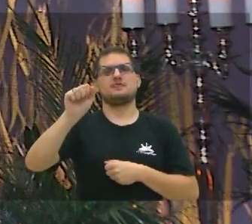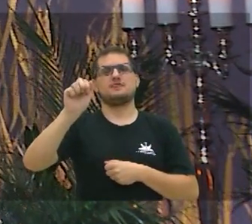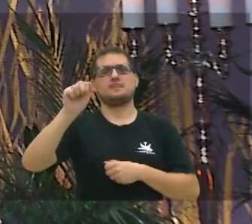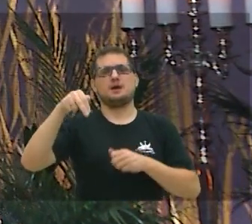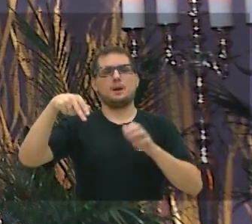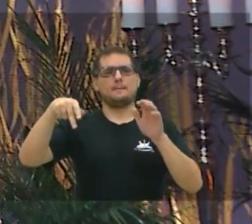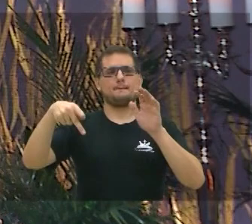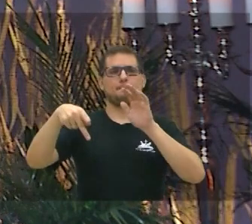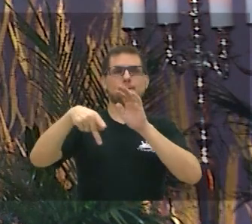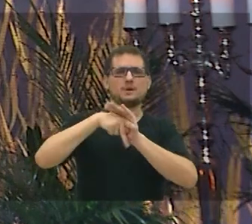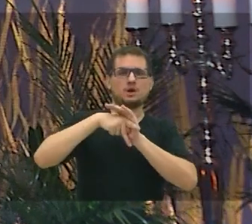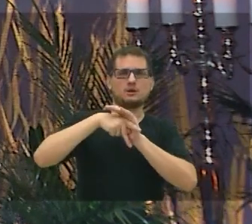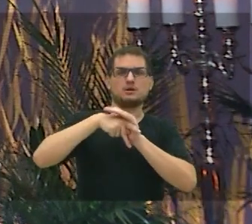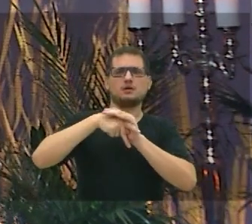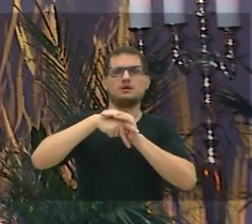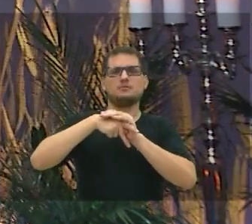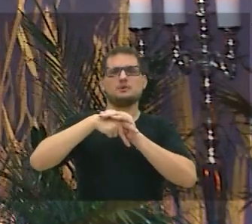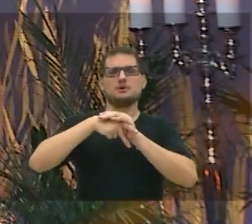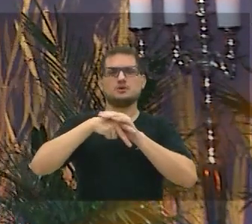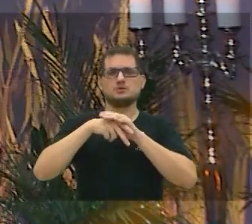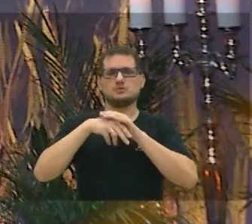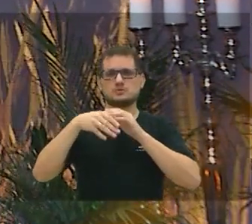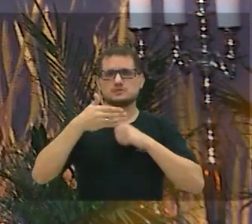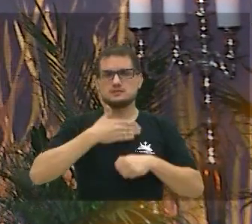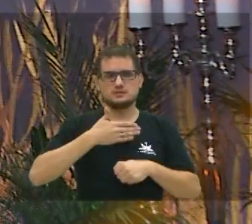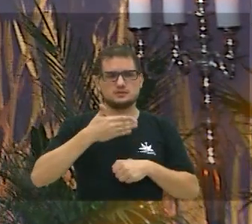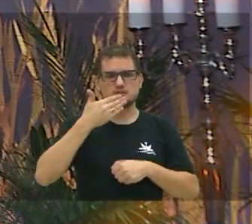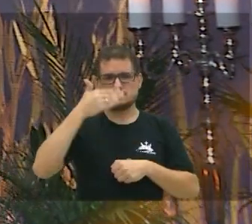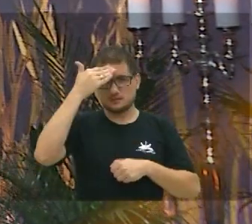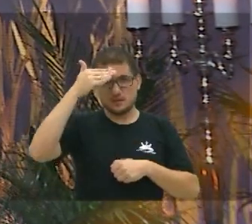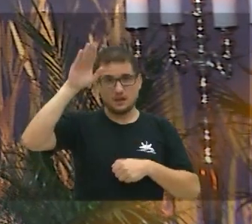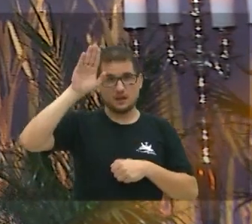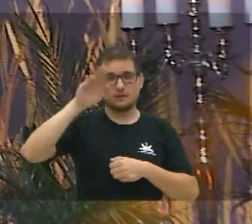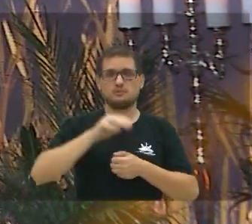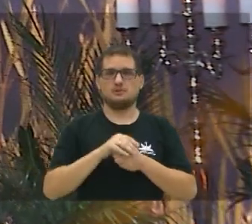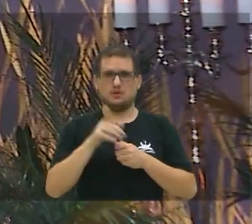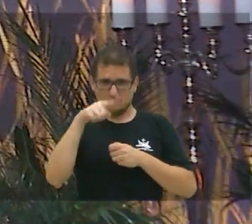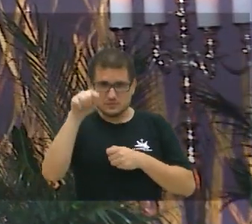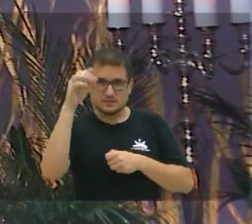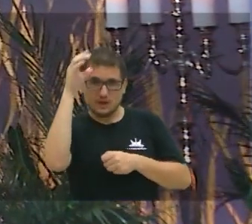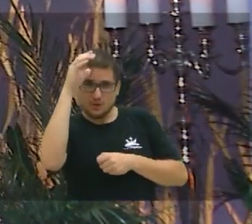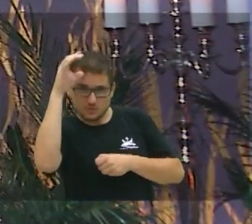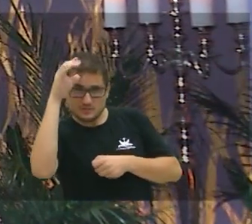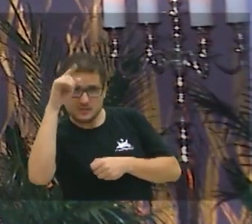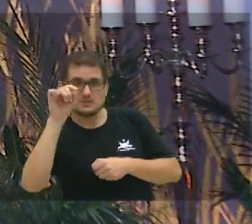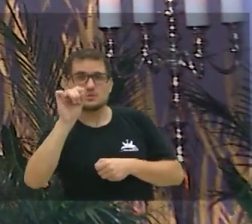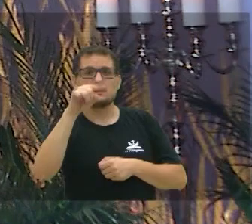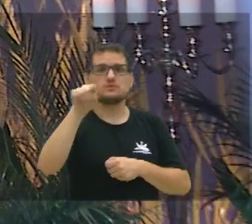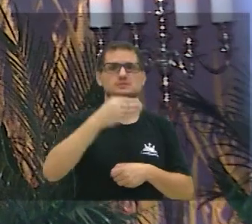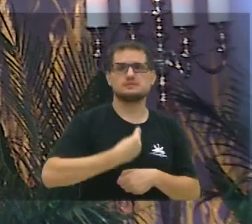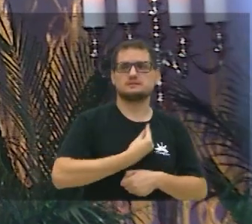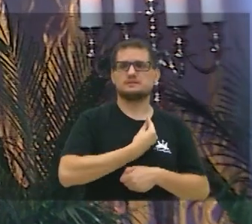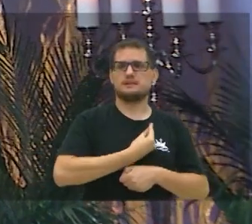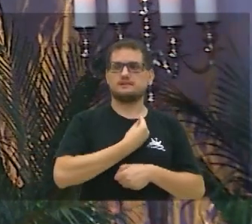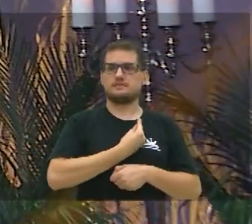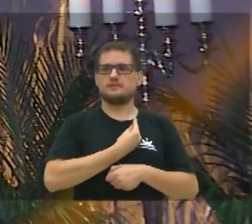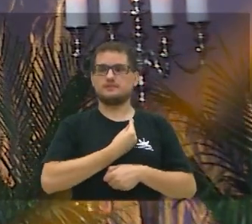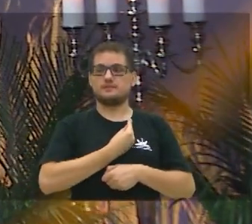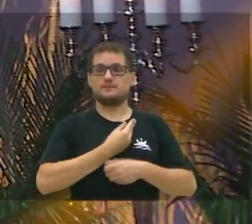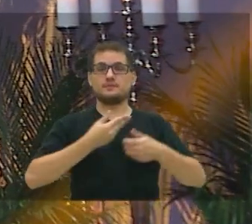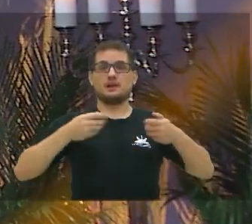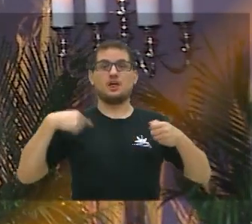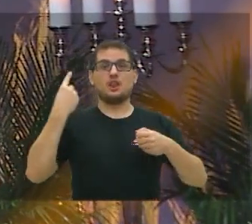Mas e você, tem consciência do que você está vivendo? Caramba, meu irmão, é a maior festa